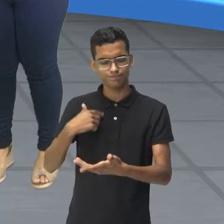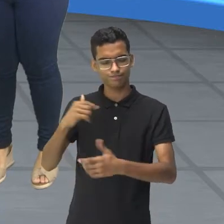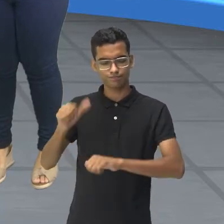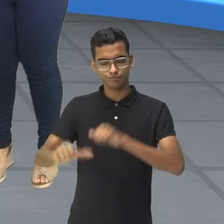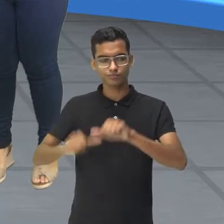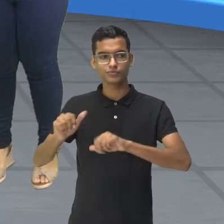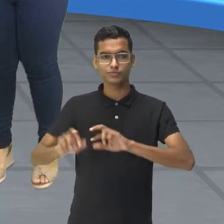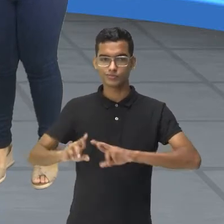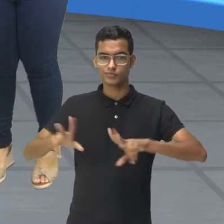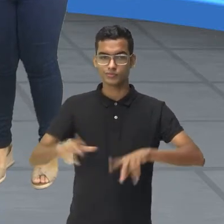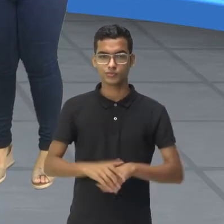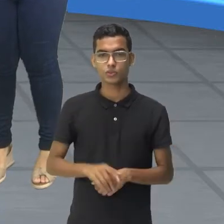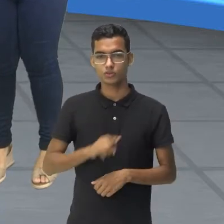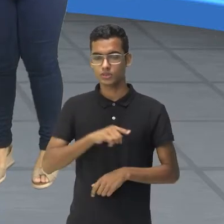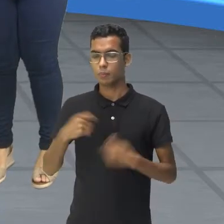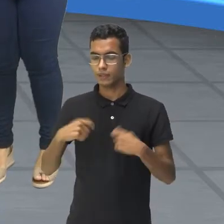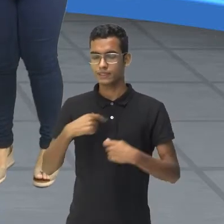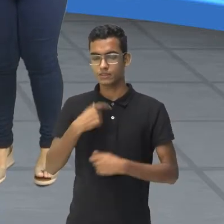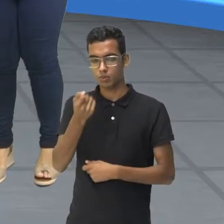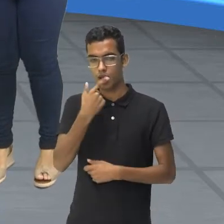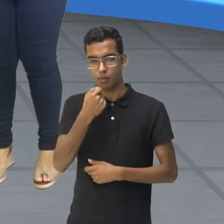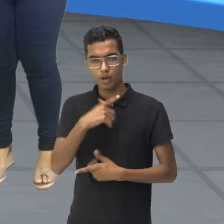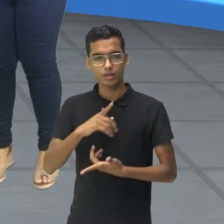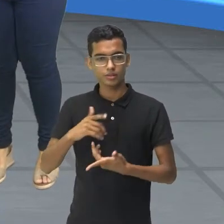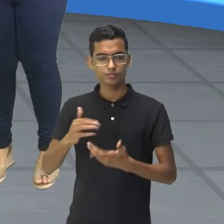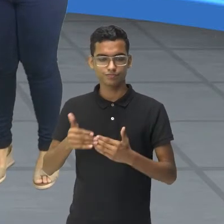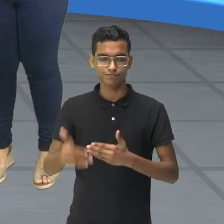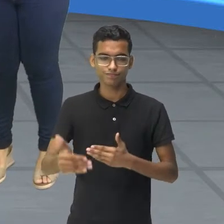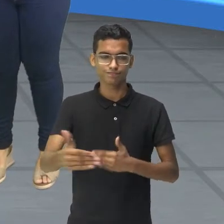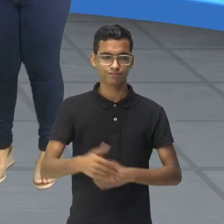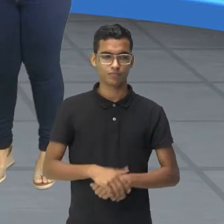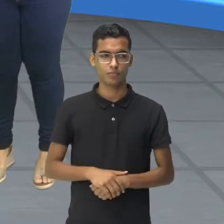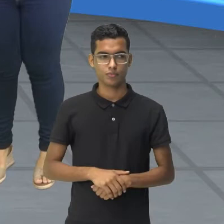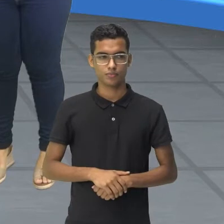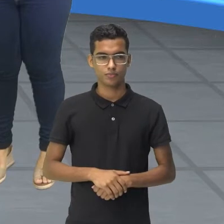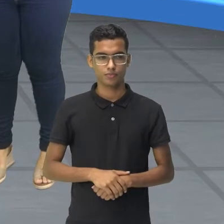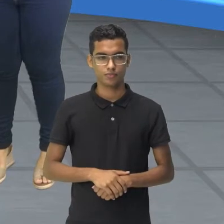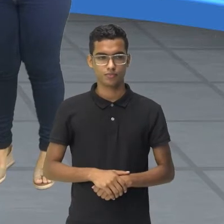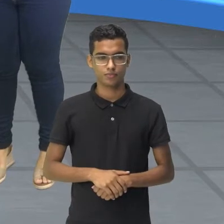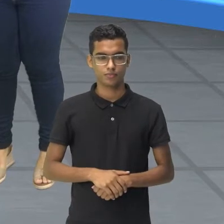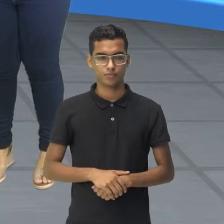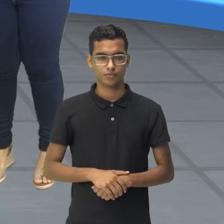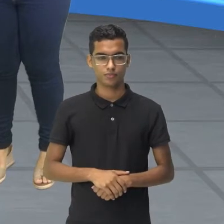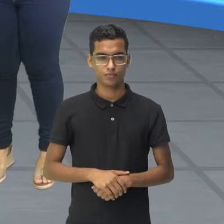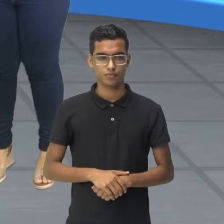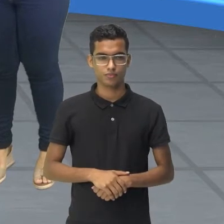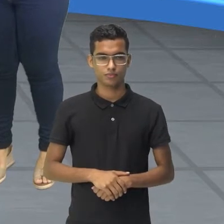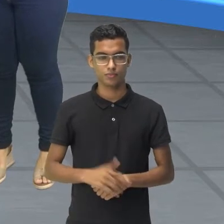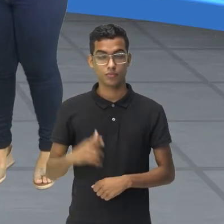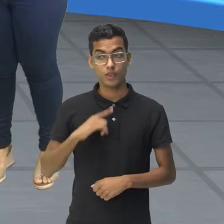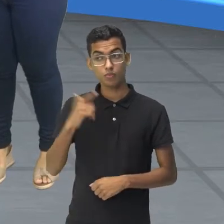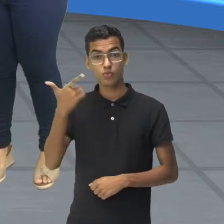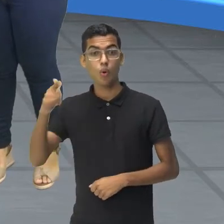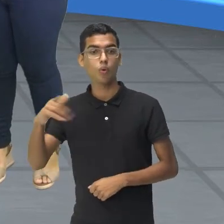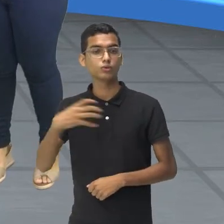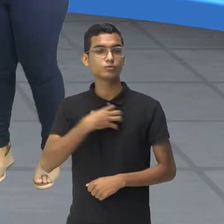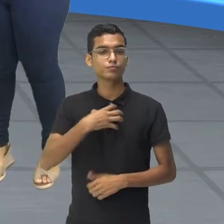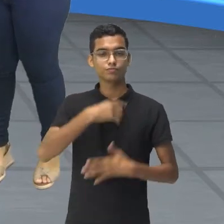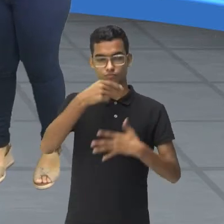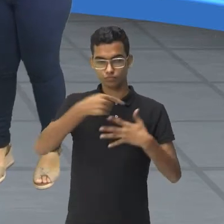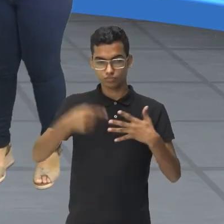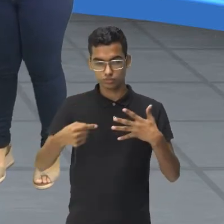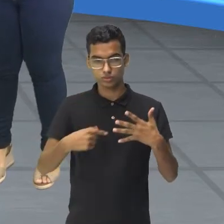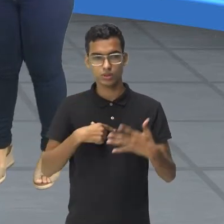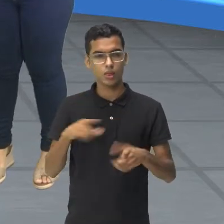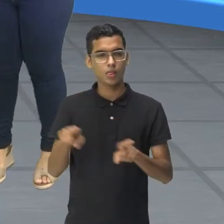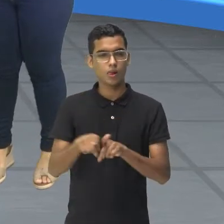se normalize, tá bom? Vamos lá. Prosseguindo, nós temos aí mais alguns sinais e sintomas,